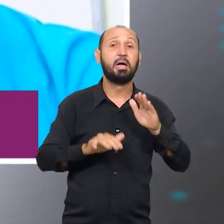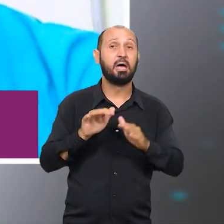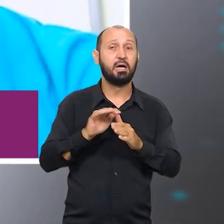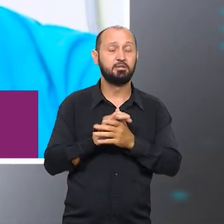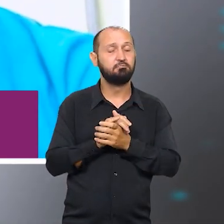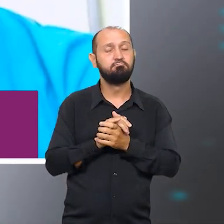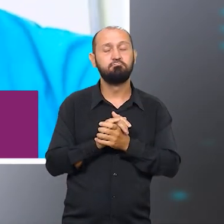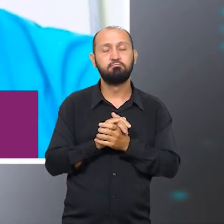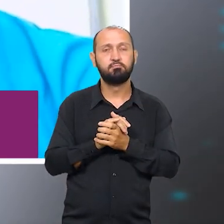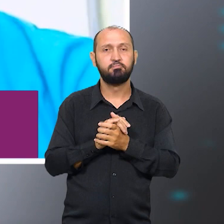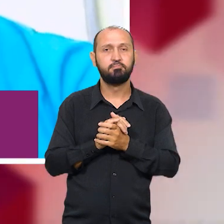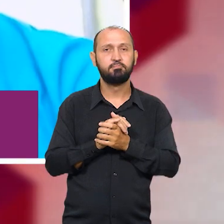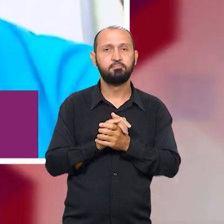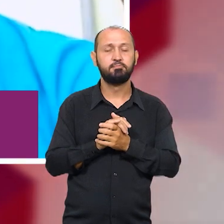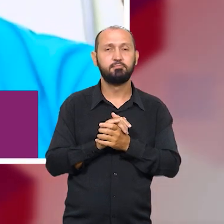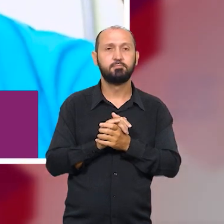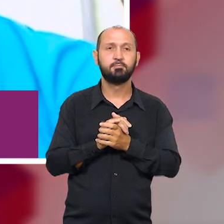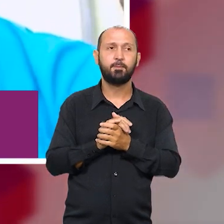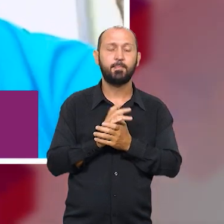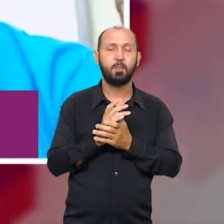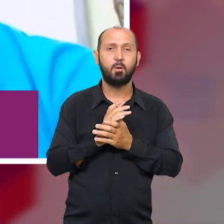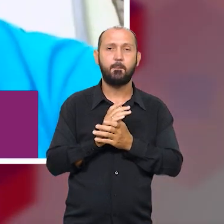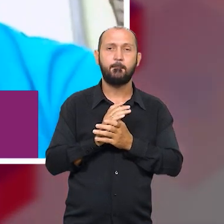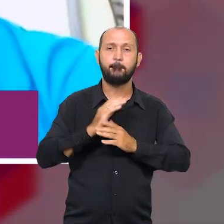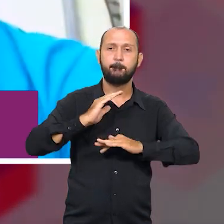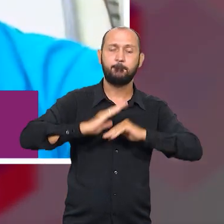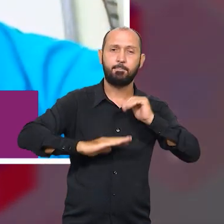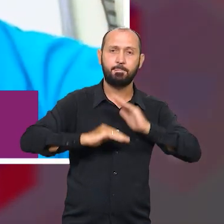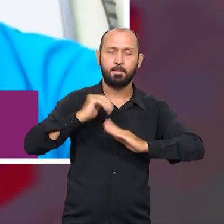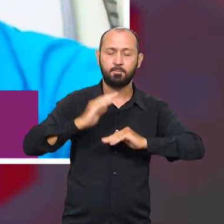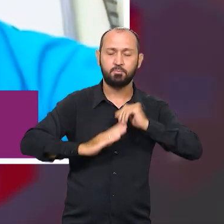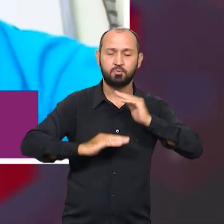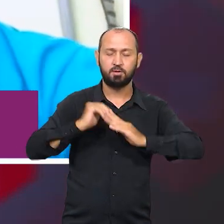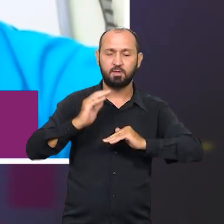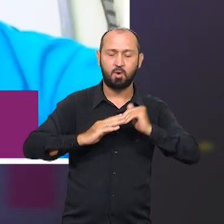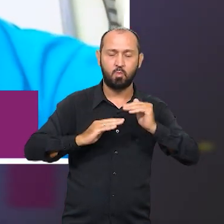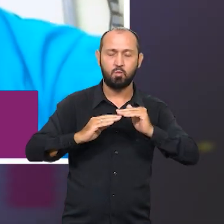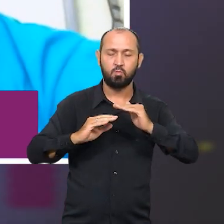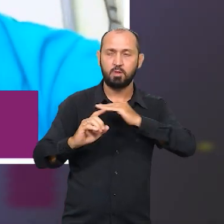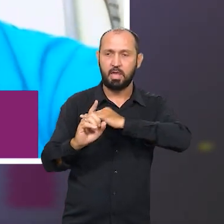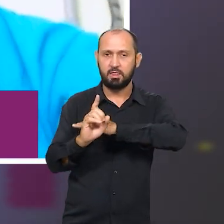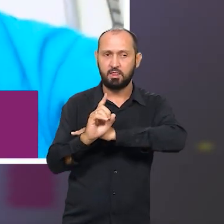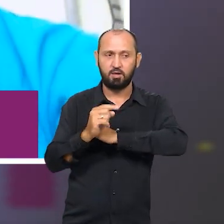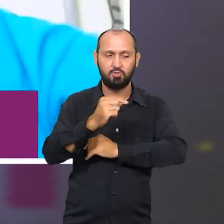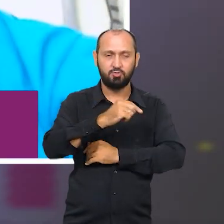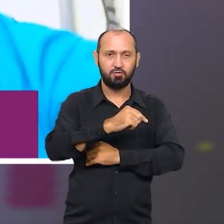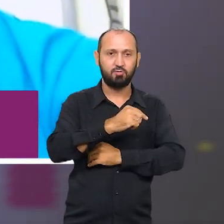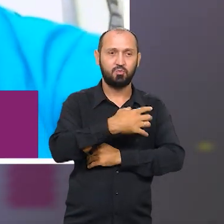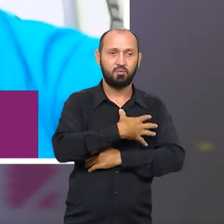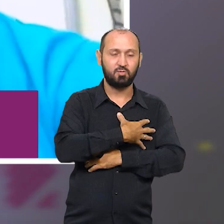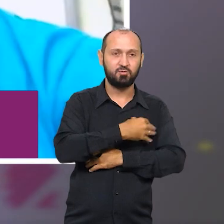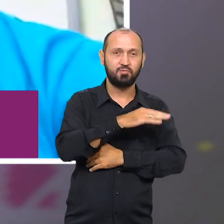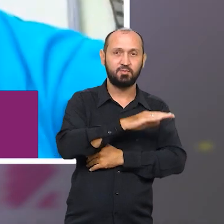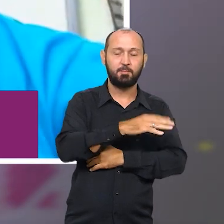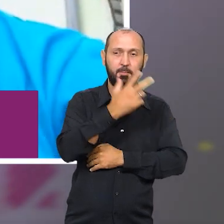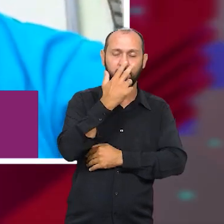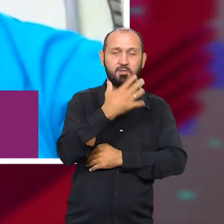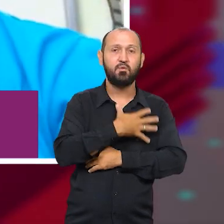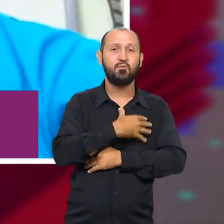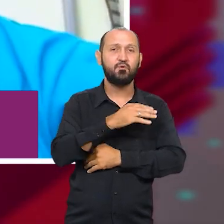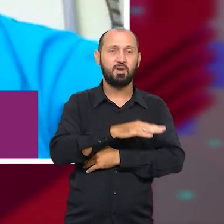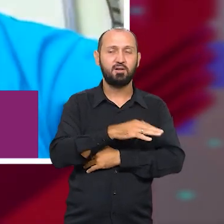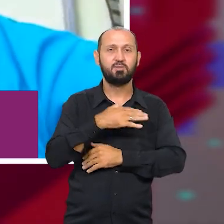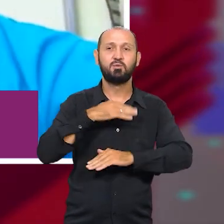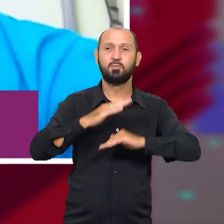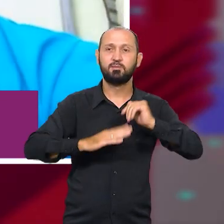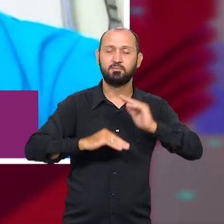o profissional que atende o nosso filho, parece que ele é o filhinho daquele profissional. Eu até digo.